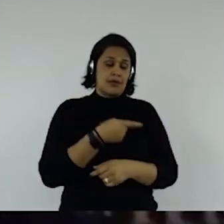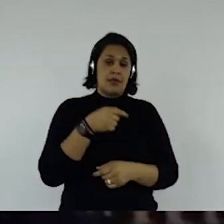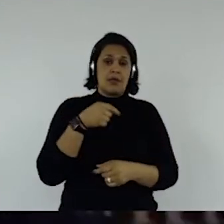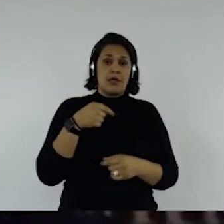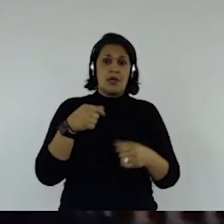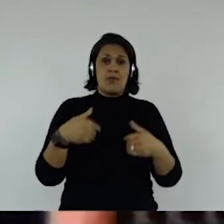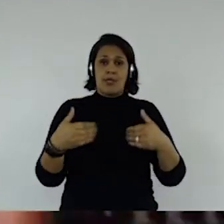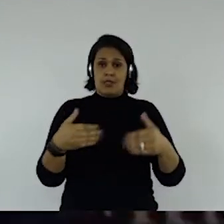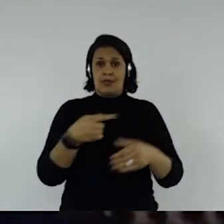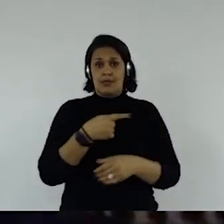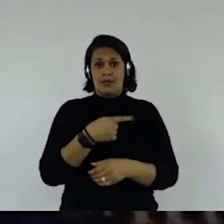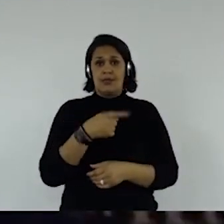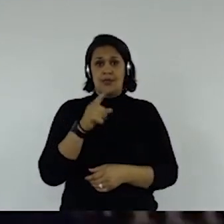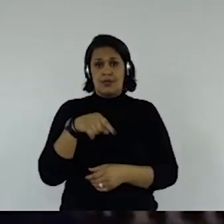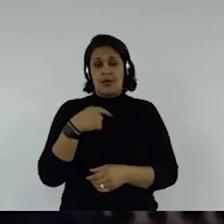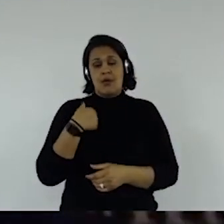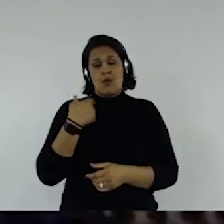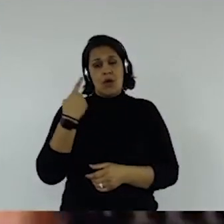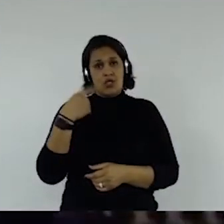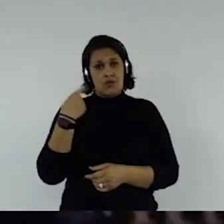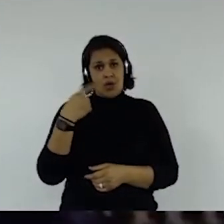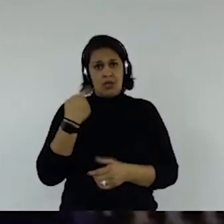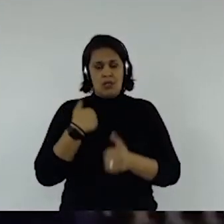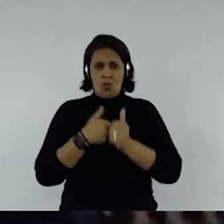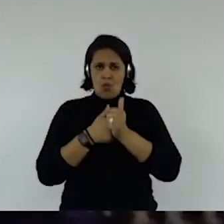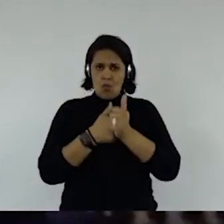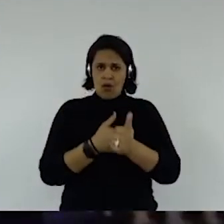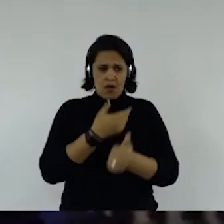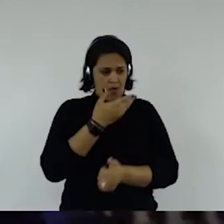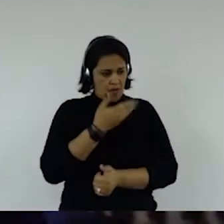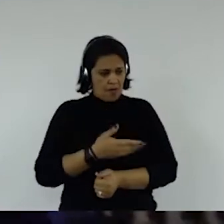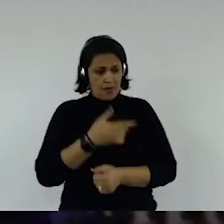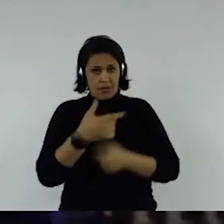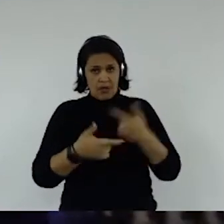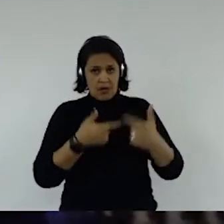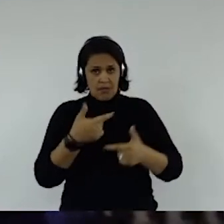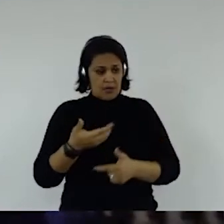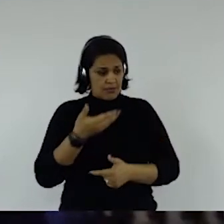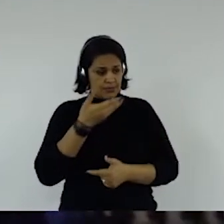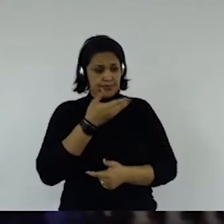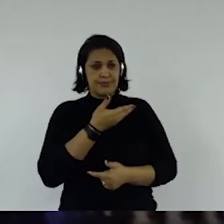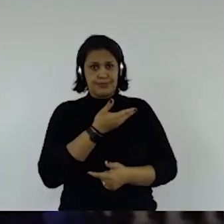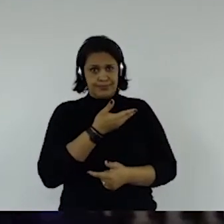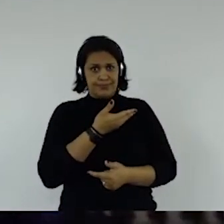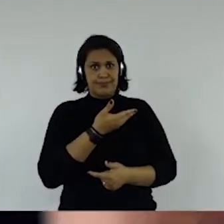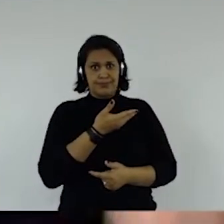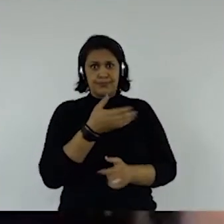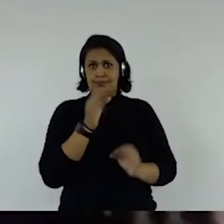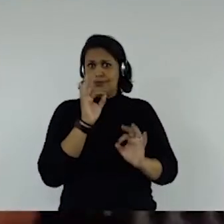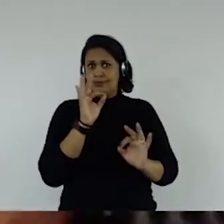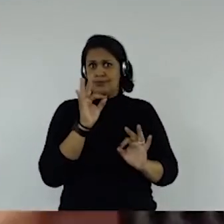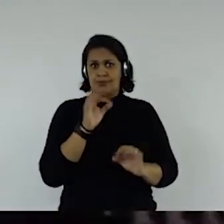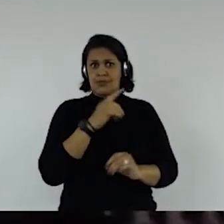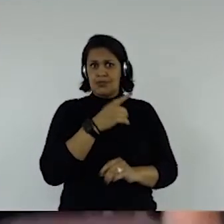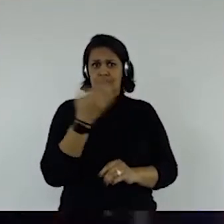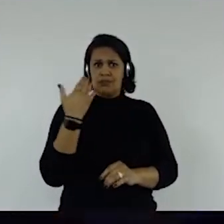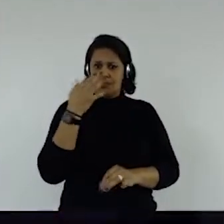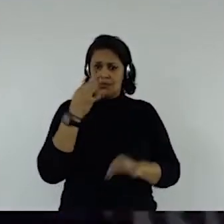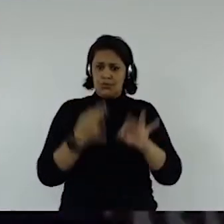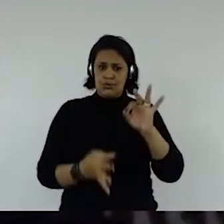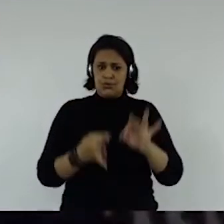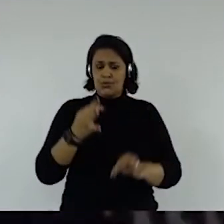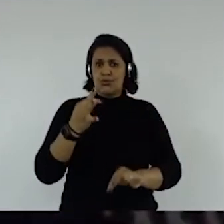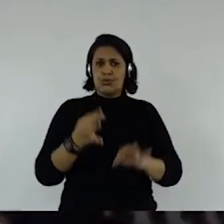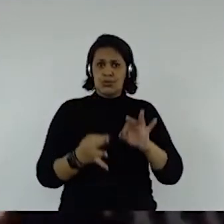Belize. Eu, como advogado, acompanho a carreira brilhante do ministro, desde que ele é juiz e